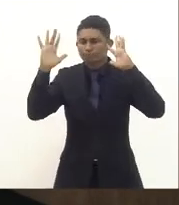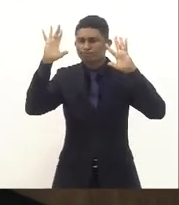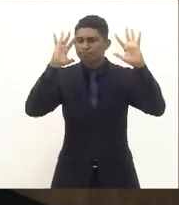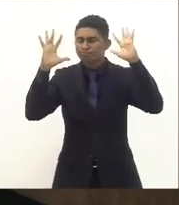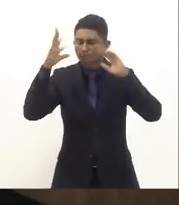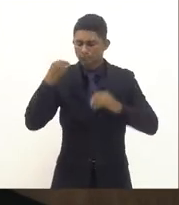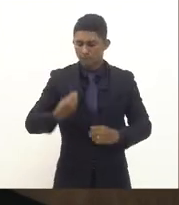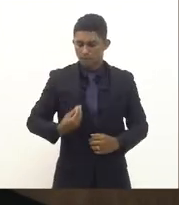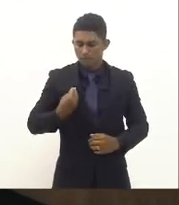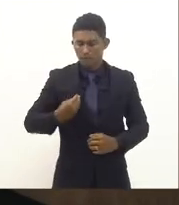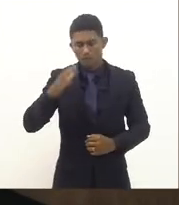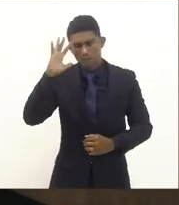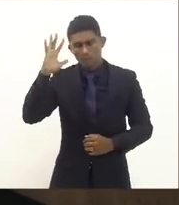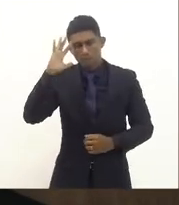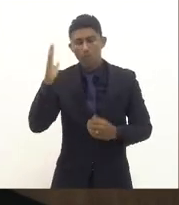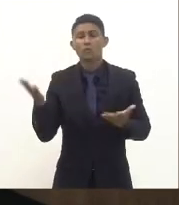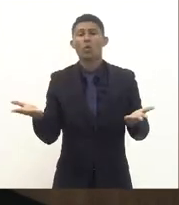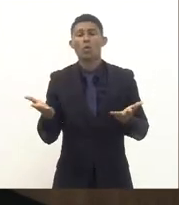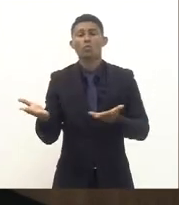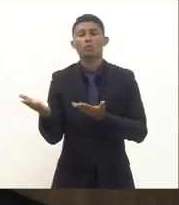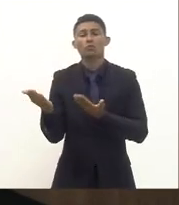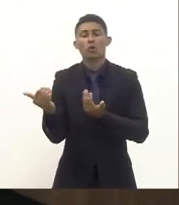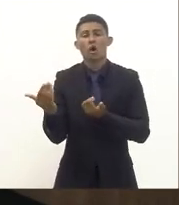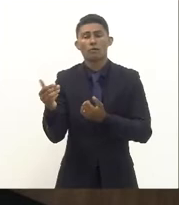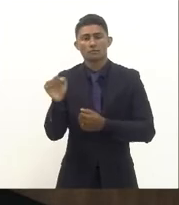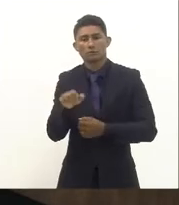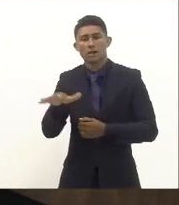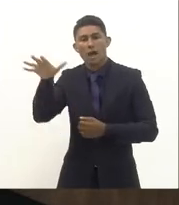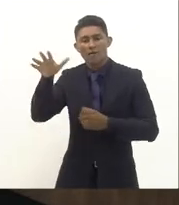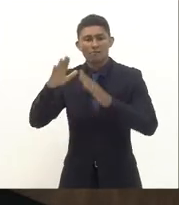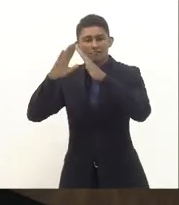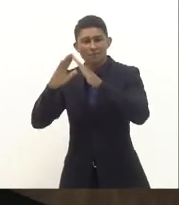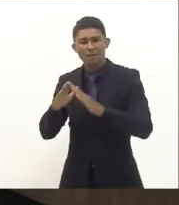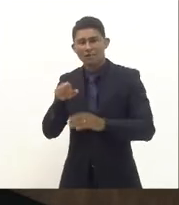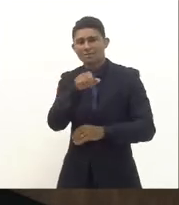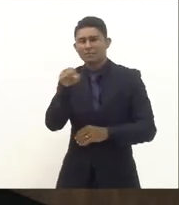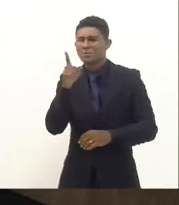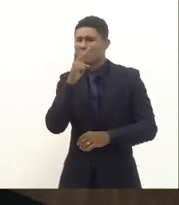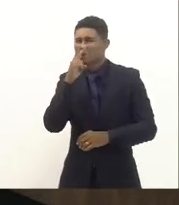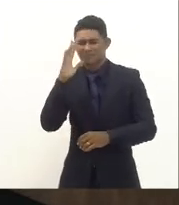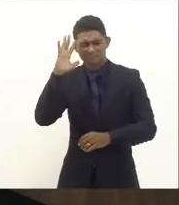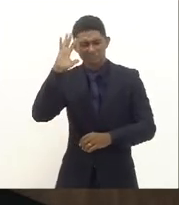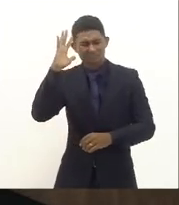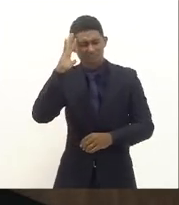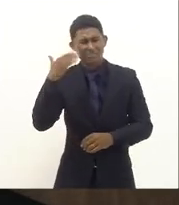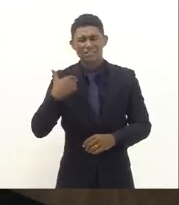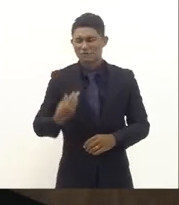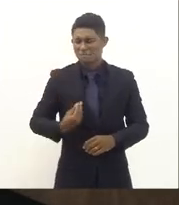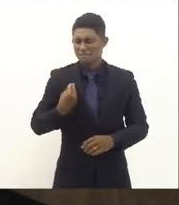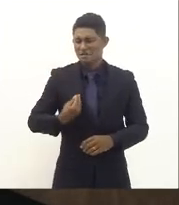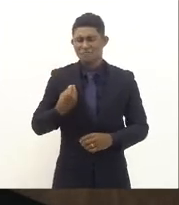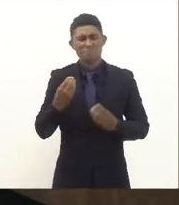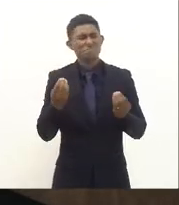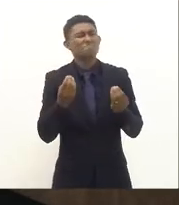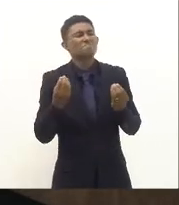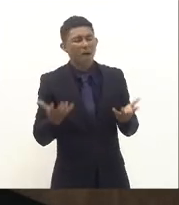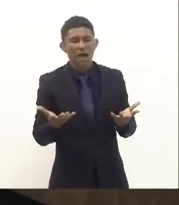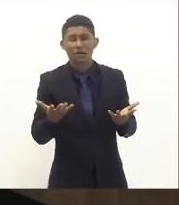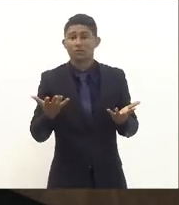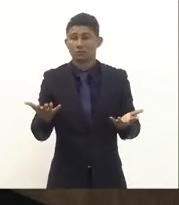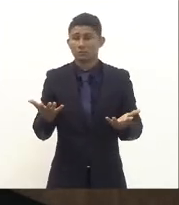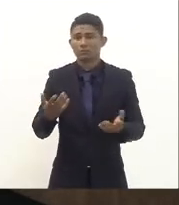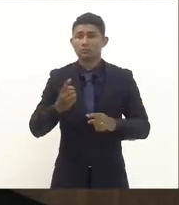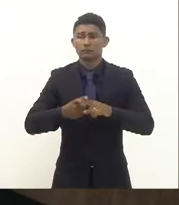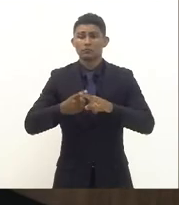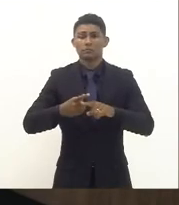o que hoje a nossa juventude favelada não tem eh sentido para viver e continuar Vivo para esse estado que entra para